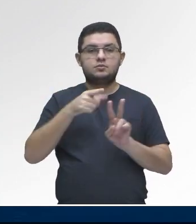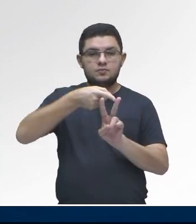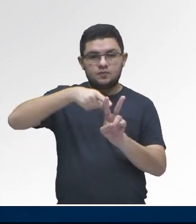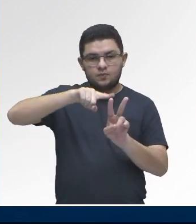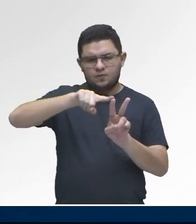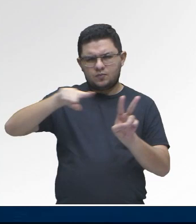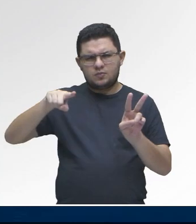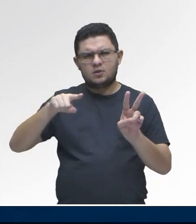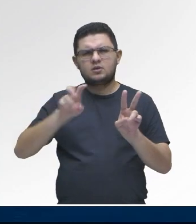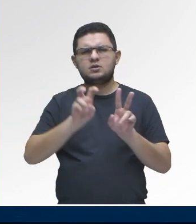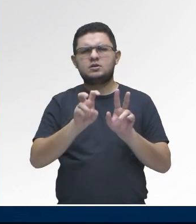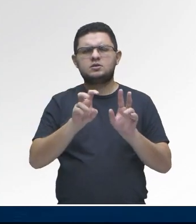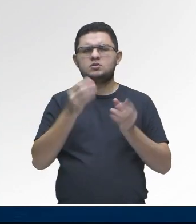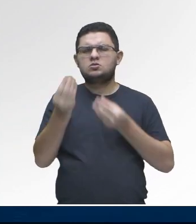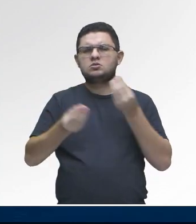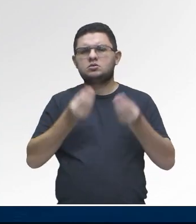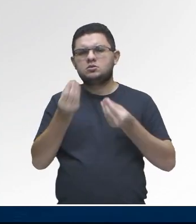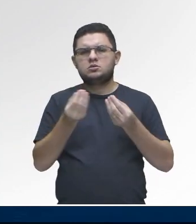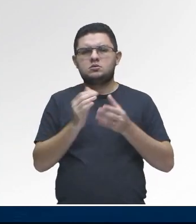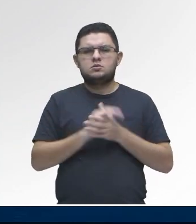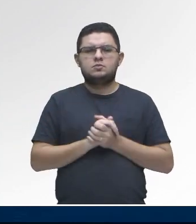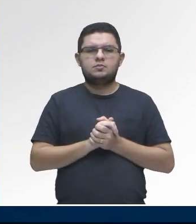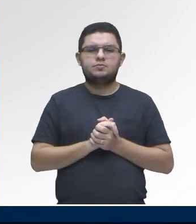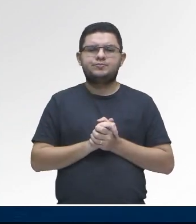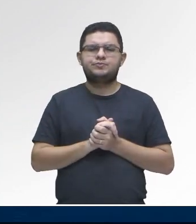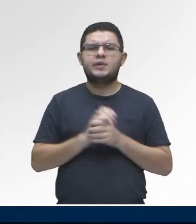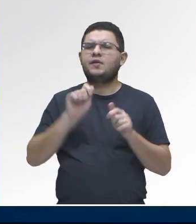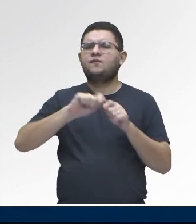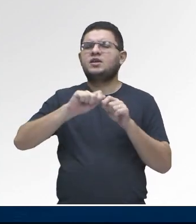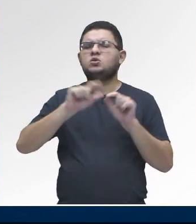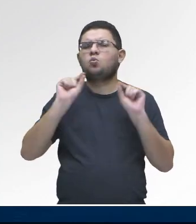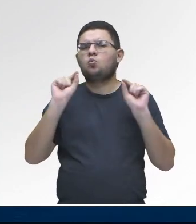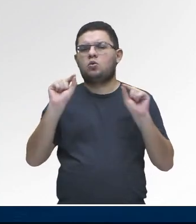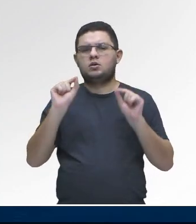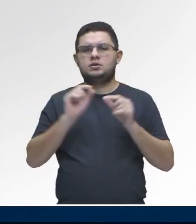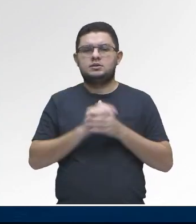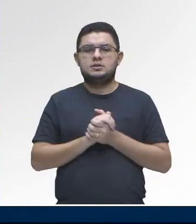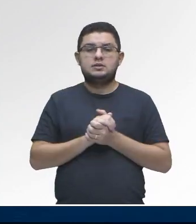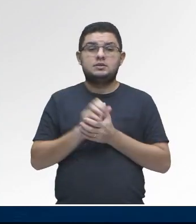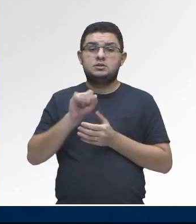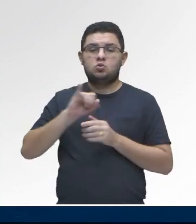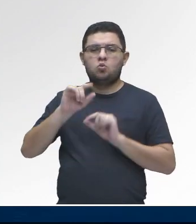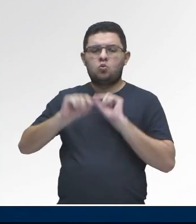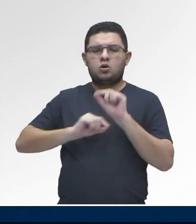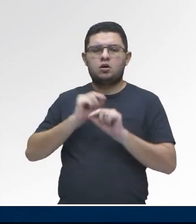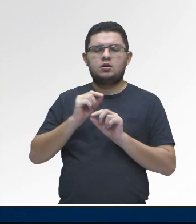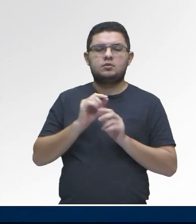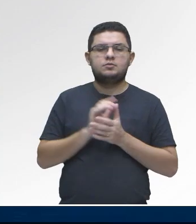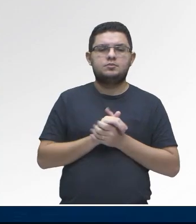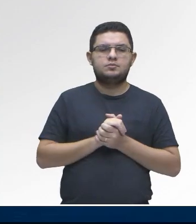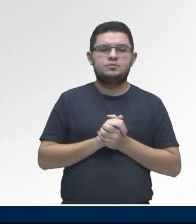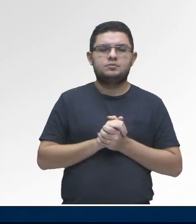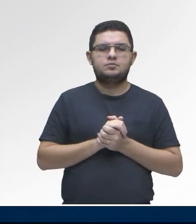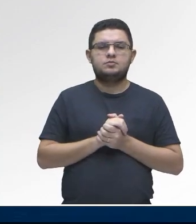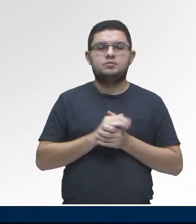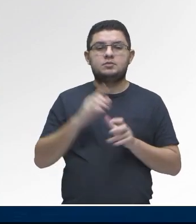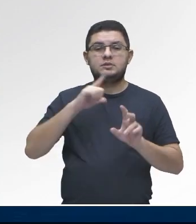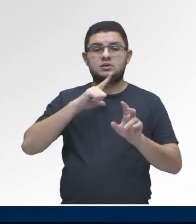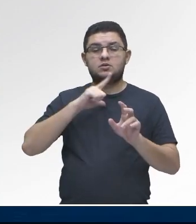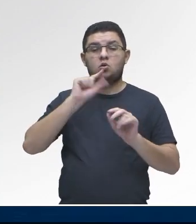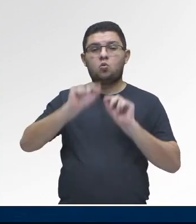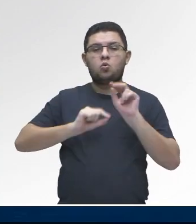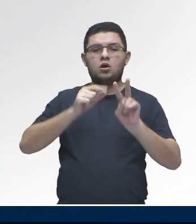Como chega a uma solução assim? O que é que nós vamos fazer? Toda vez que tiver uma raiz na parte inferior,